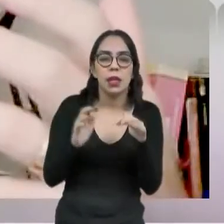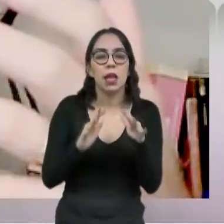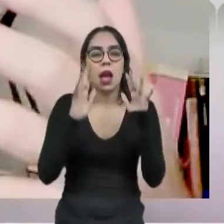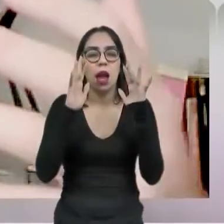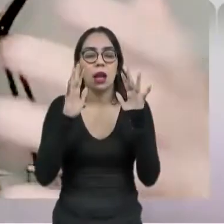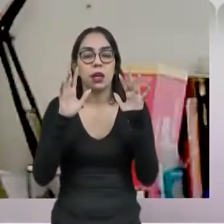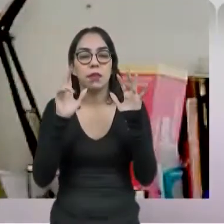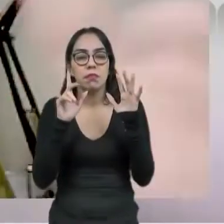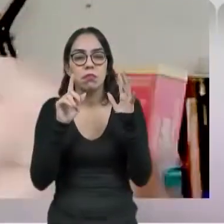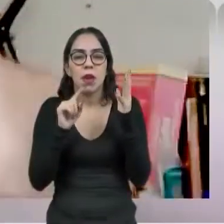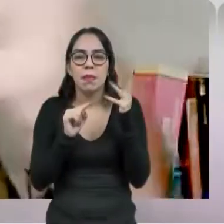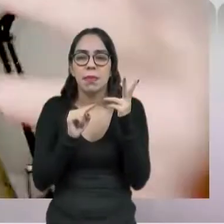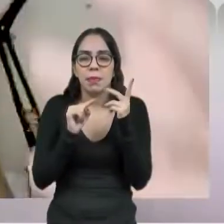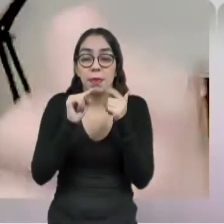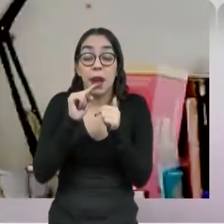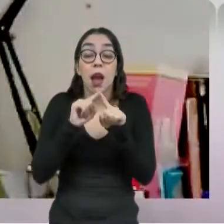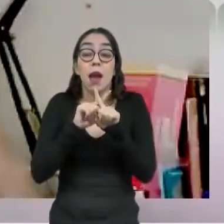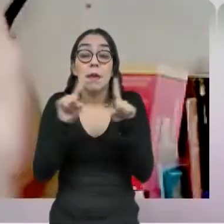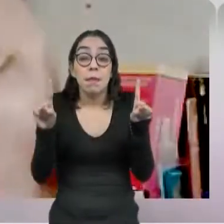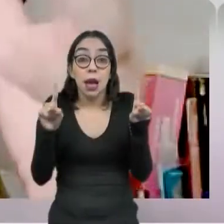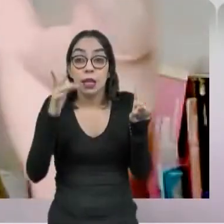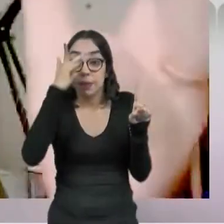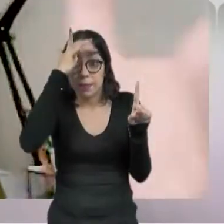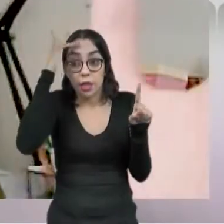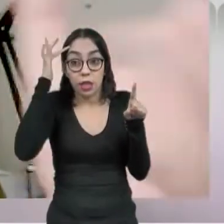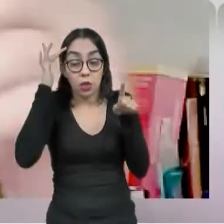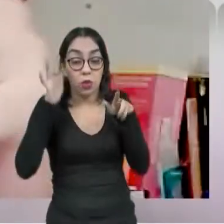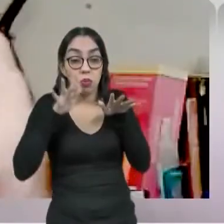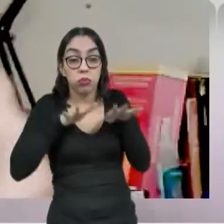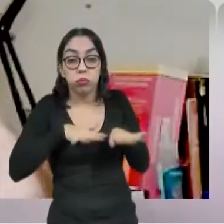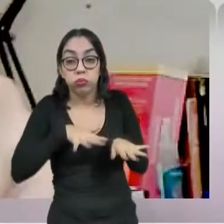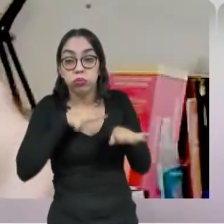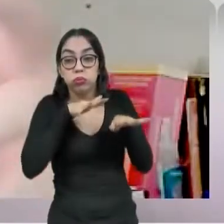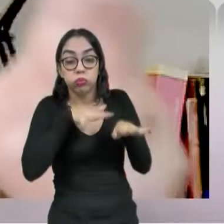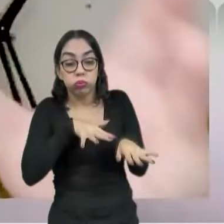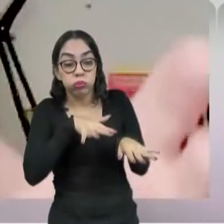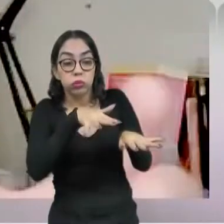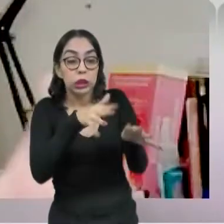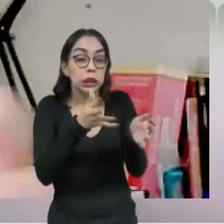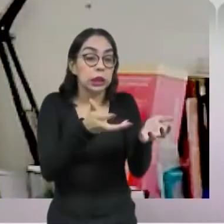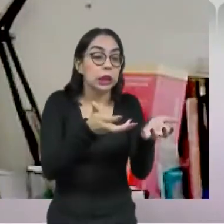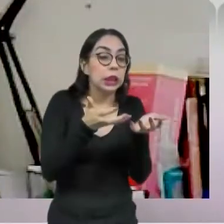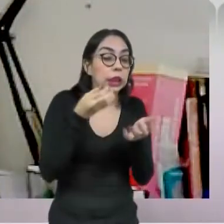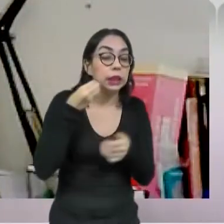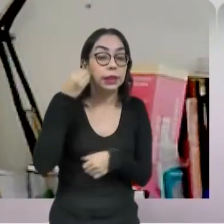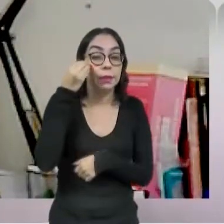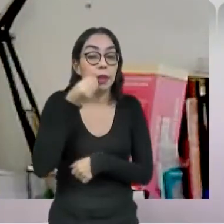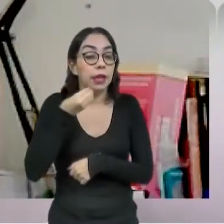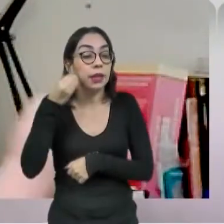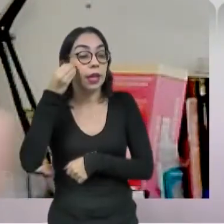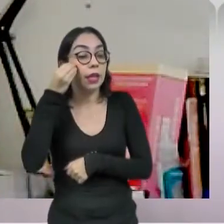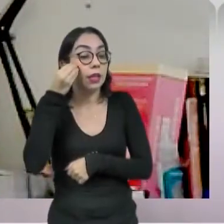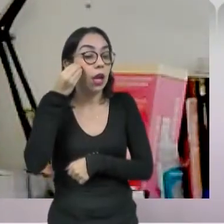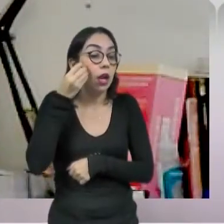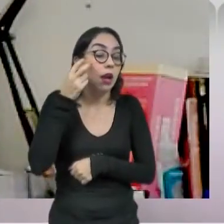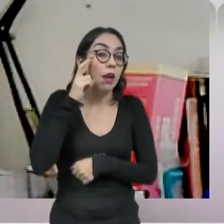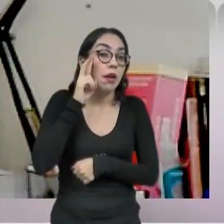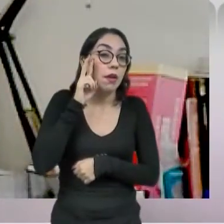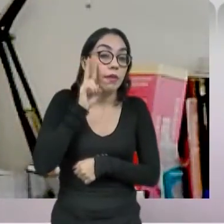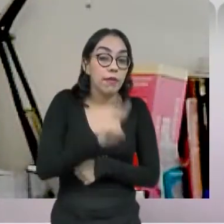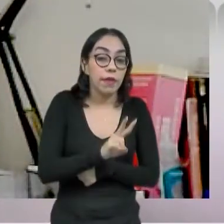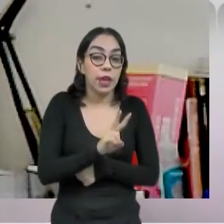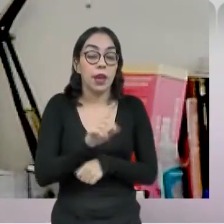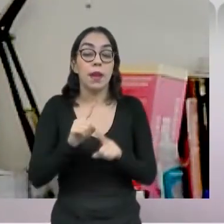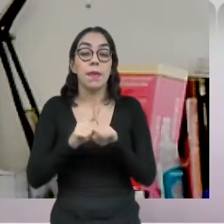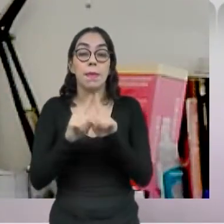levou milhares de pessoas, teve início aí, então, portanto, as primeiras romarias. E o bispo do Ceará, na